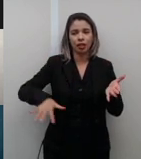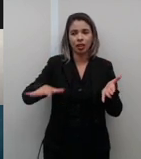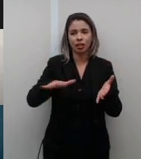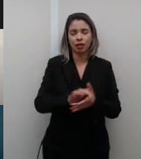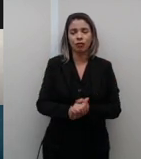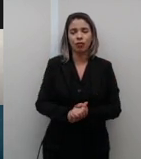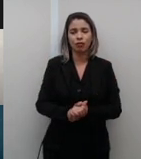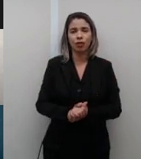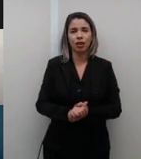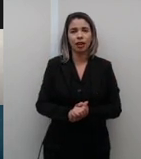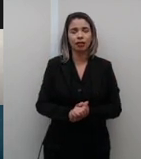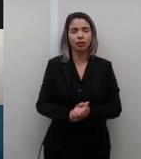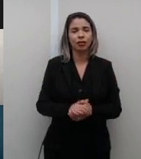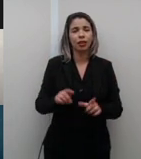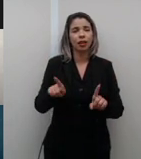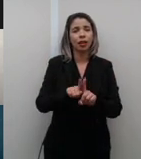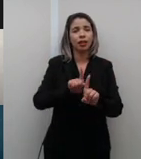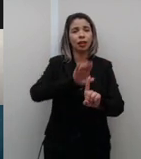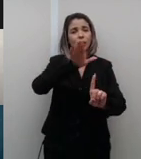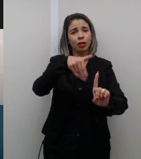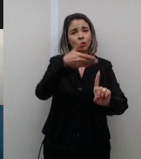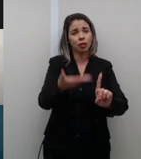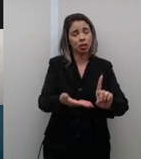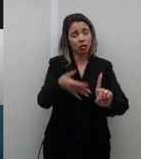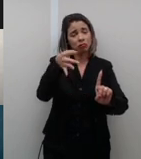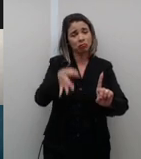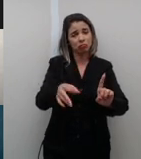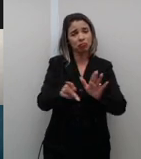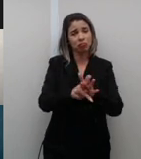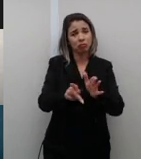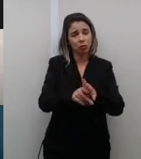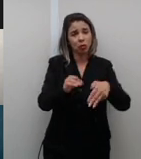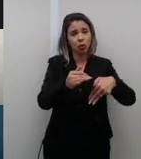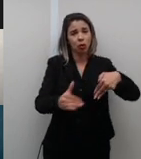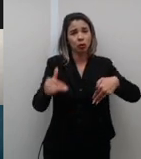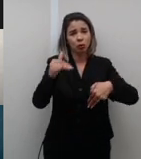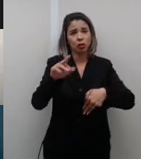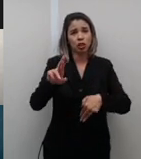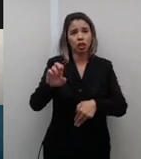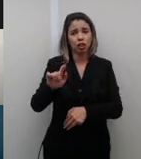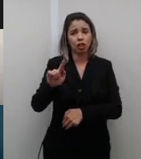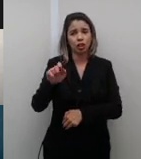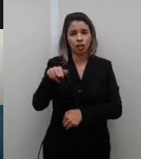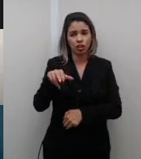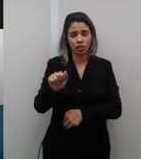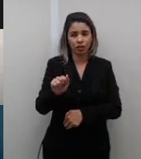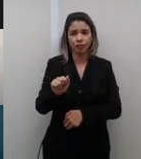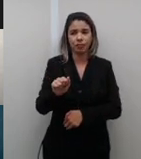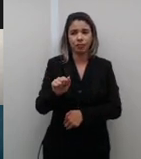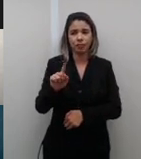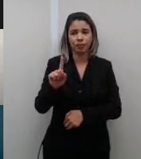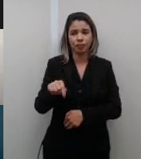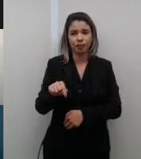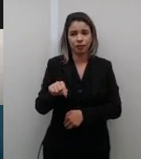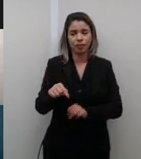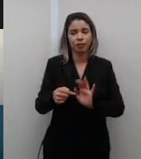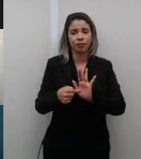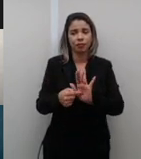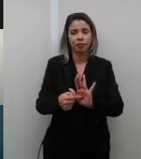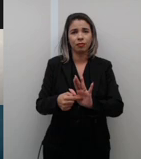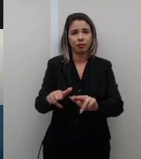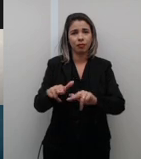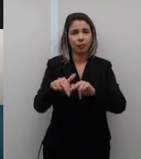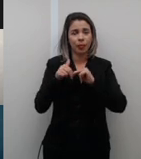às homenagens justas, né, prestadas pela ministra Regina Helena Costa, em razão